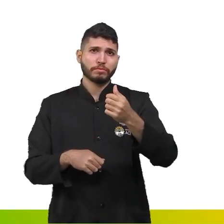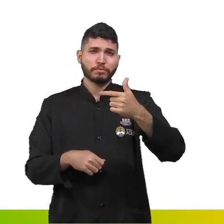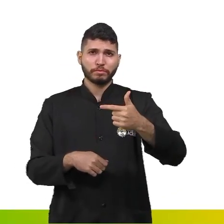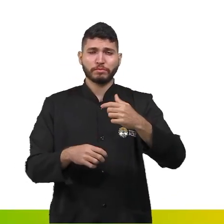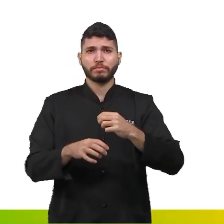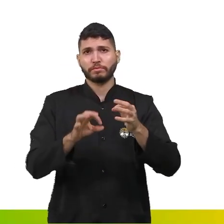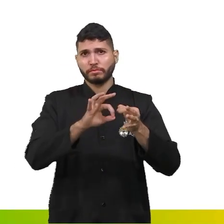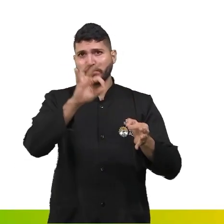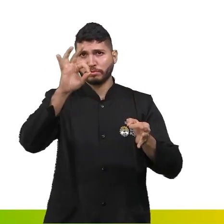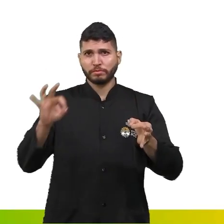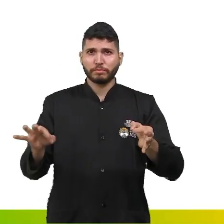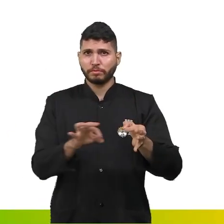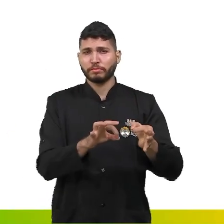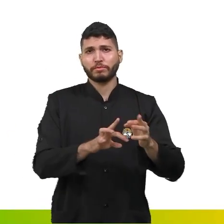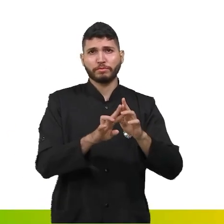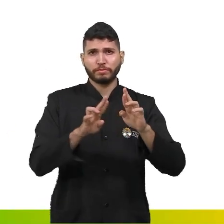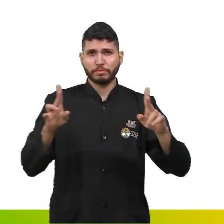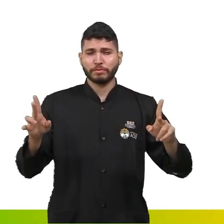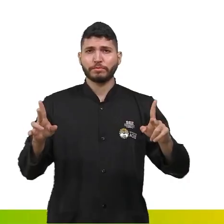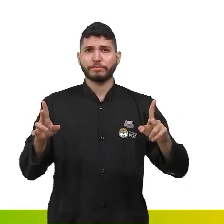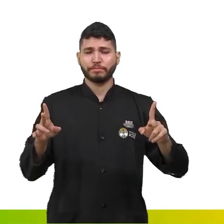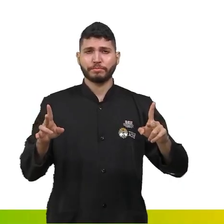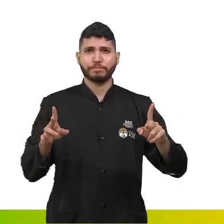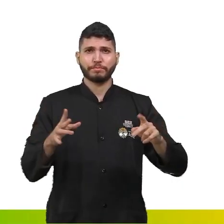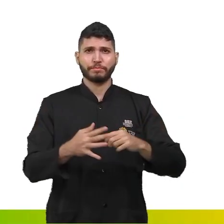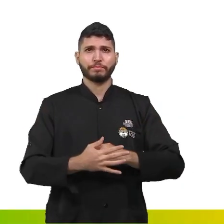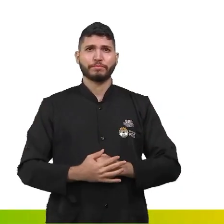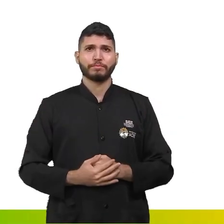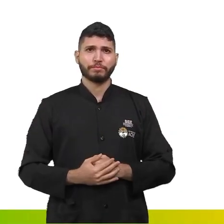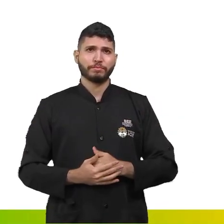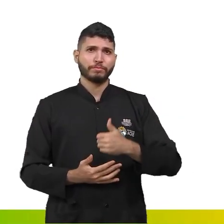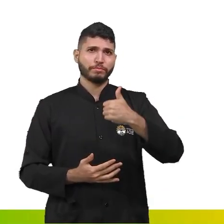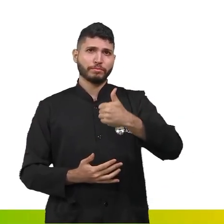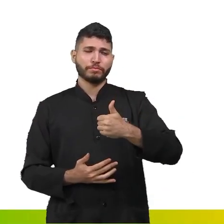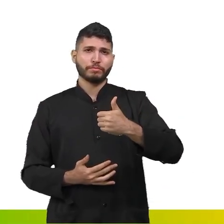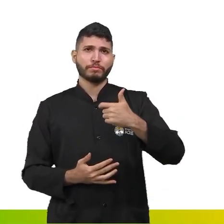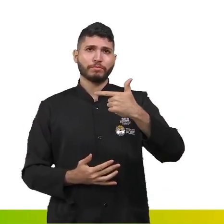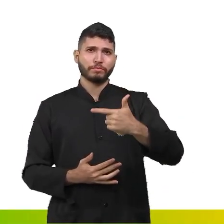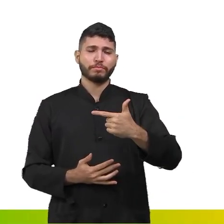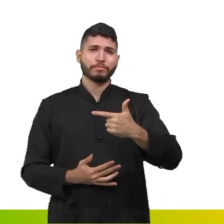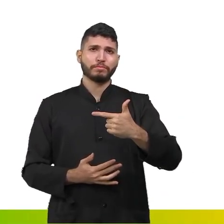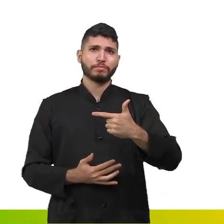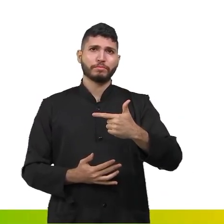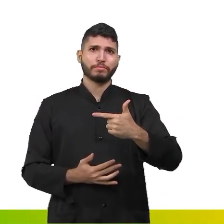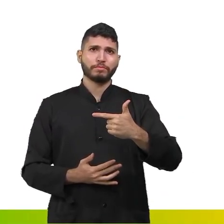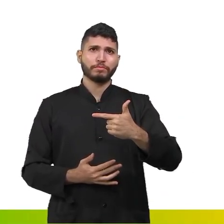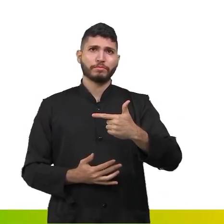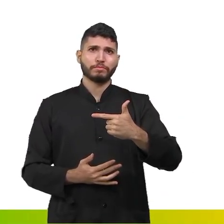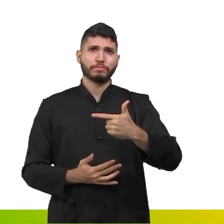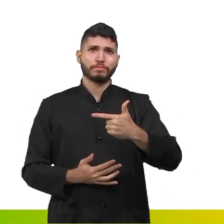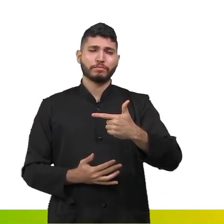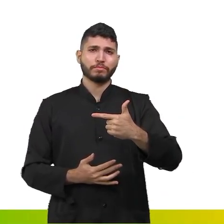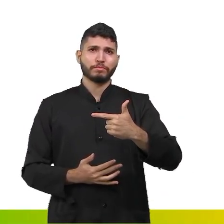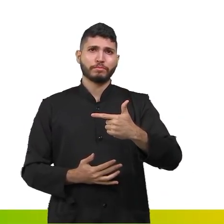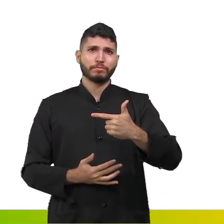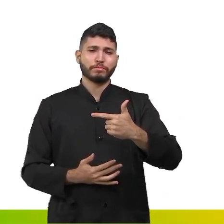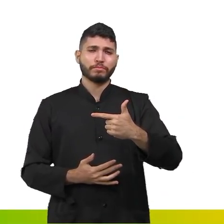são diferentes, tá? Então, 1 e 2 não são